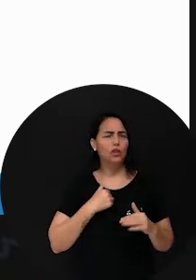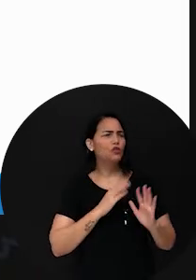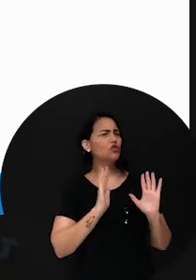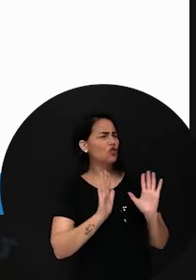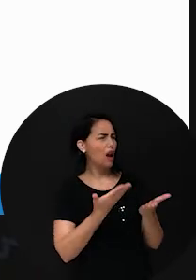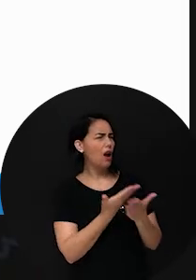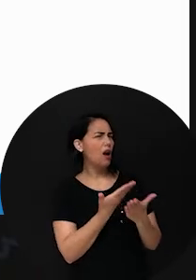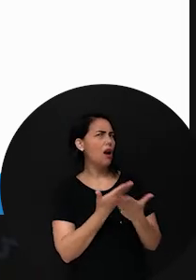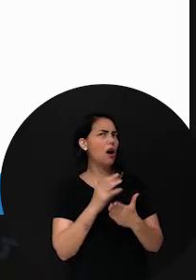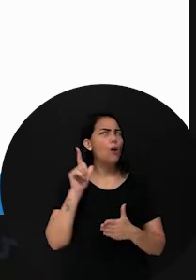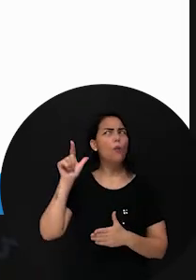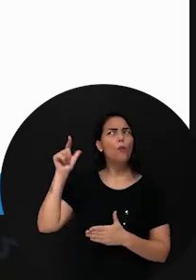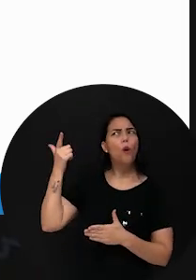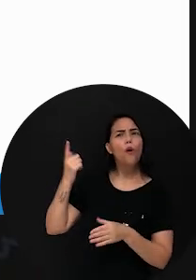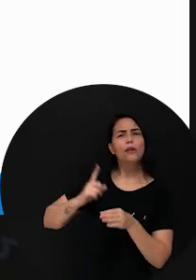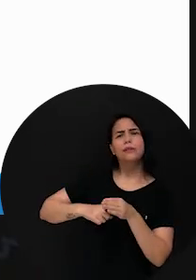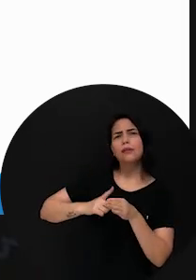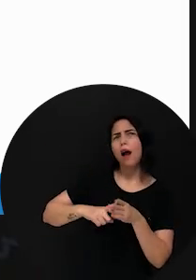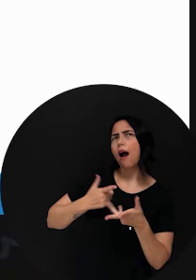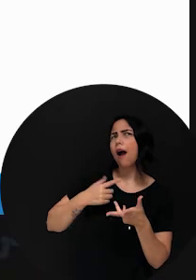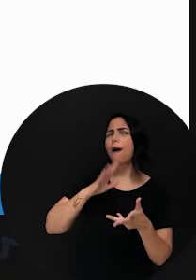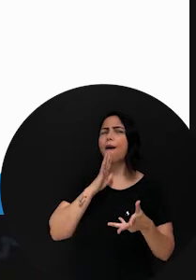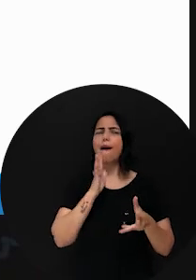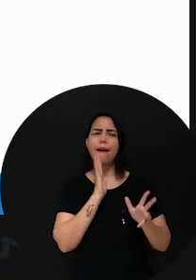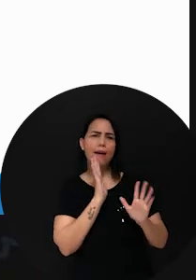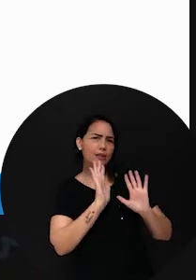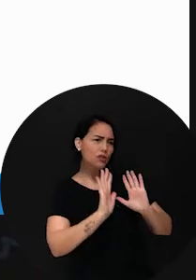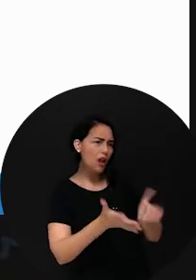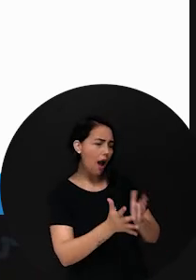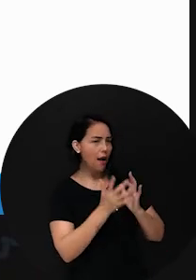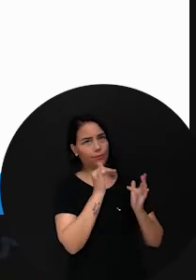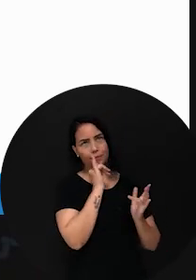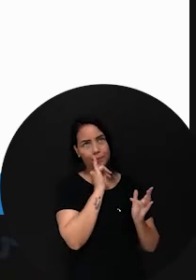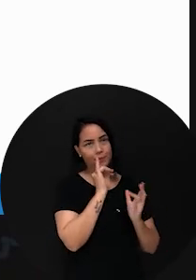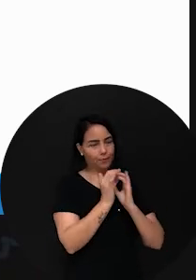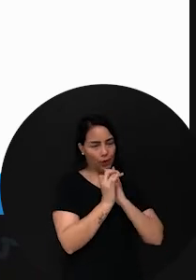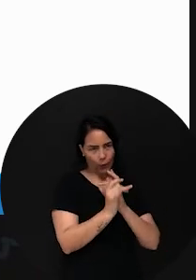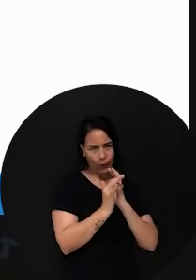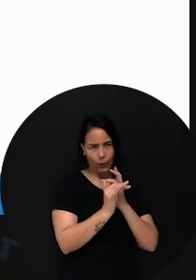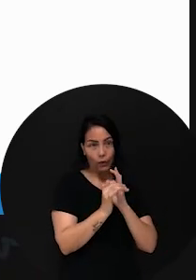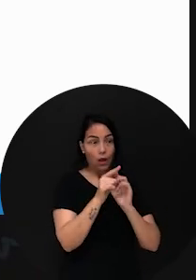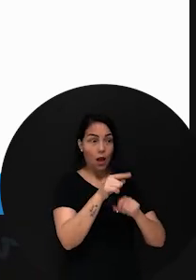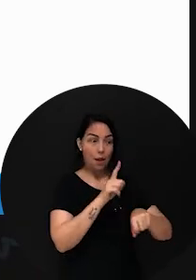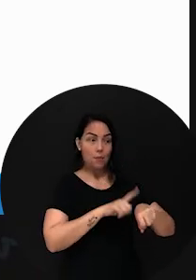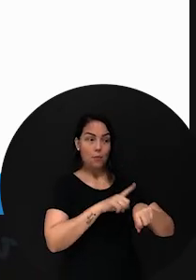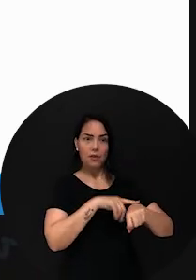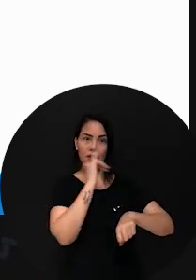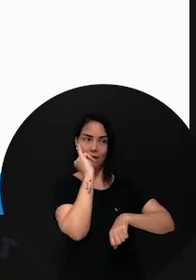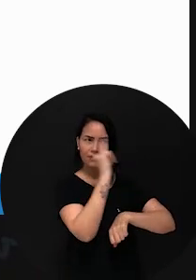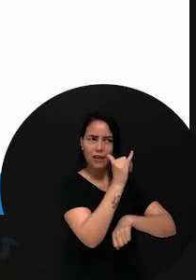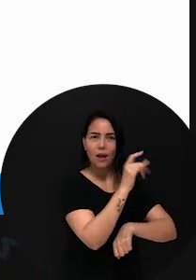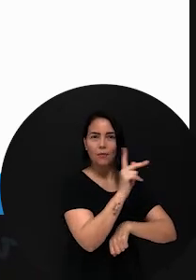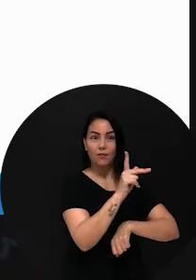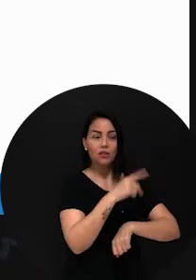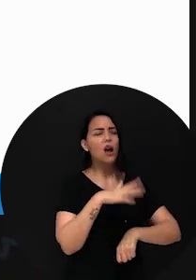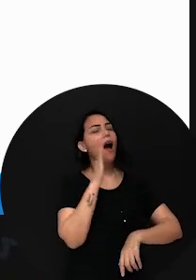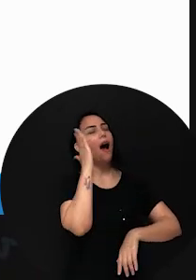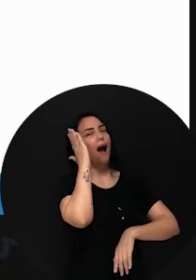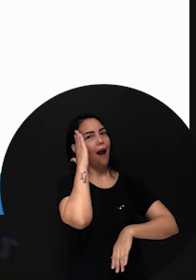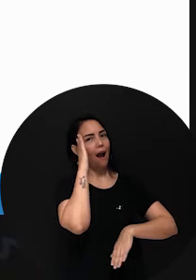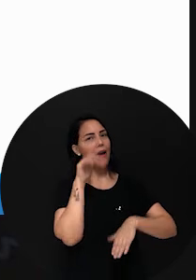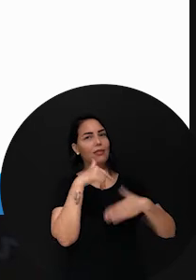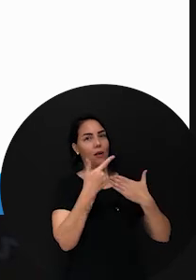outra instituição, numa outra cidade. Então, já é o momento de você avisar, conversar com o professor, eu já fazia aula,